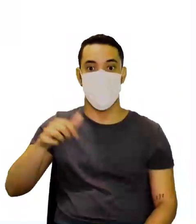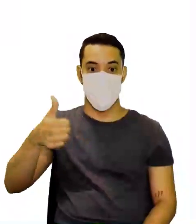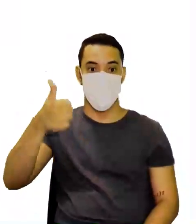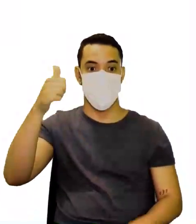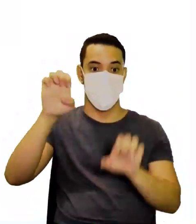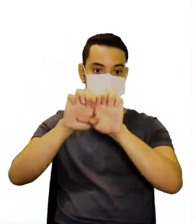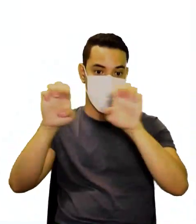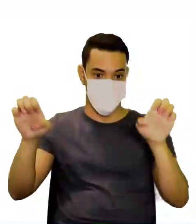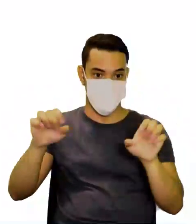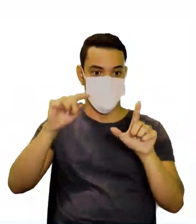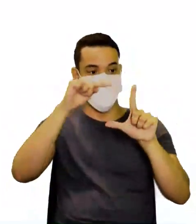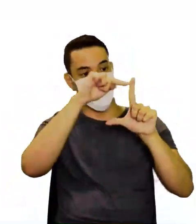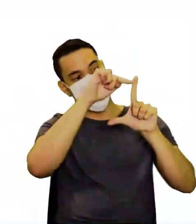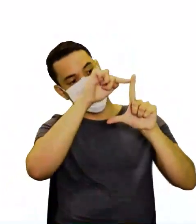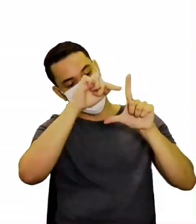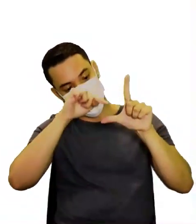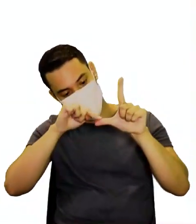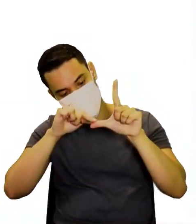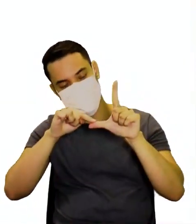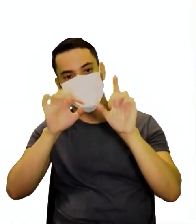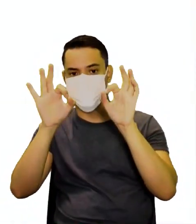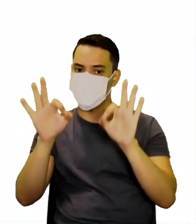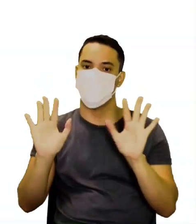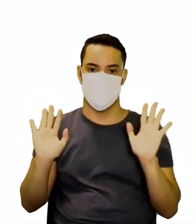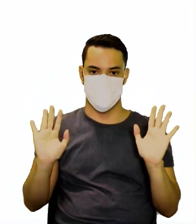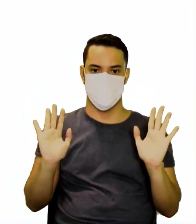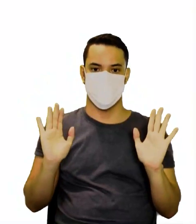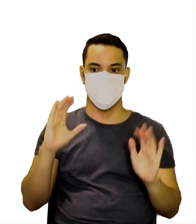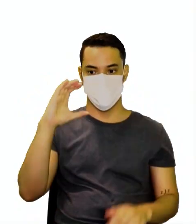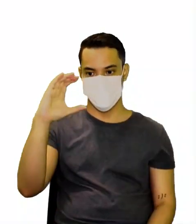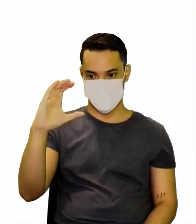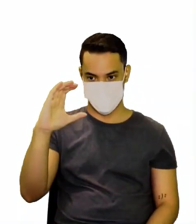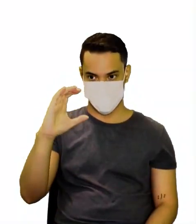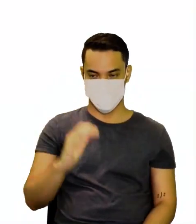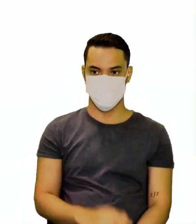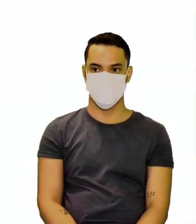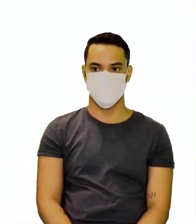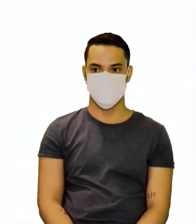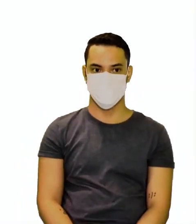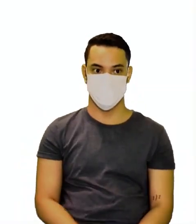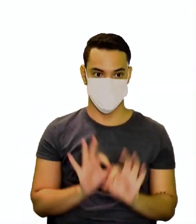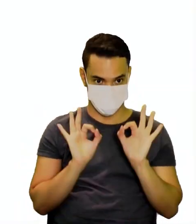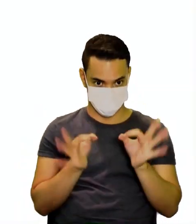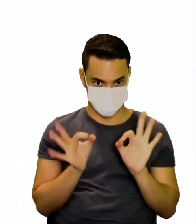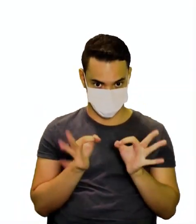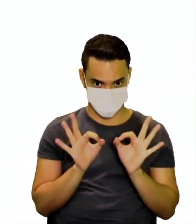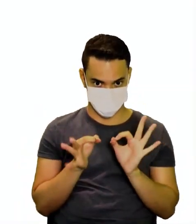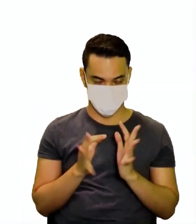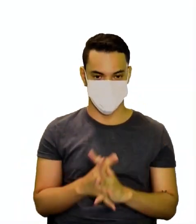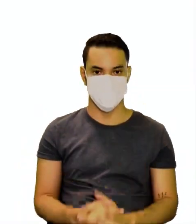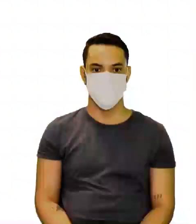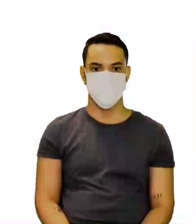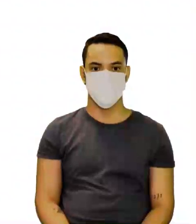e decrescente, tá bom? Então, tá aqui, letra C. Nós vamos ficar com ela, tá?